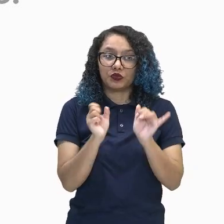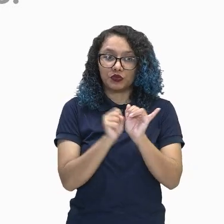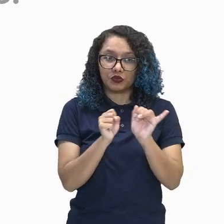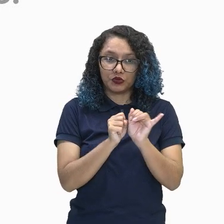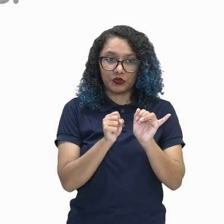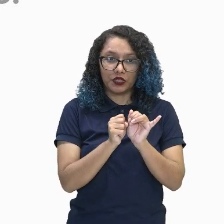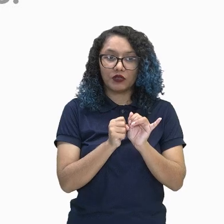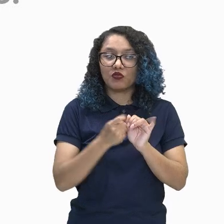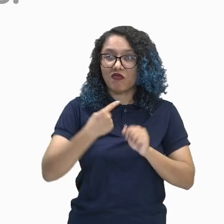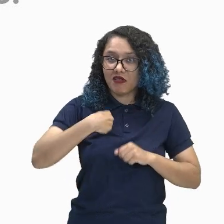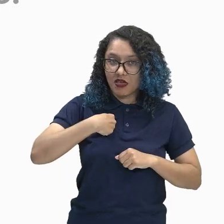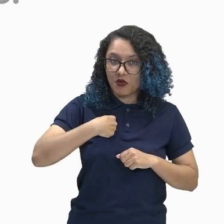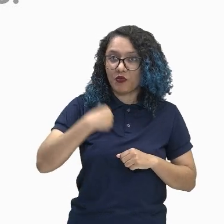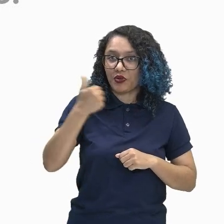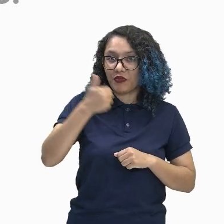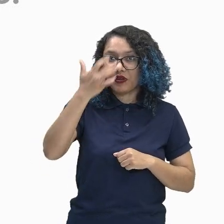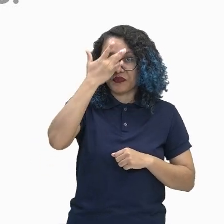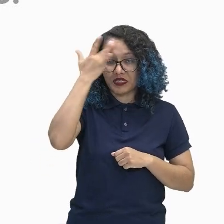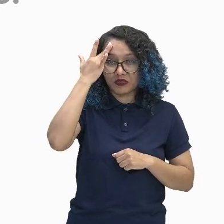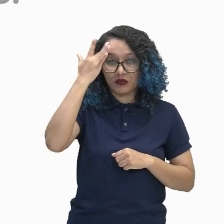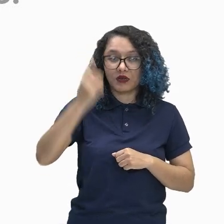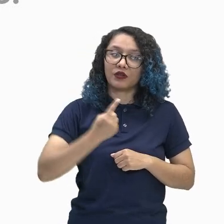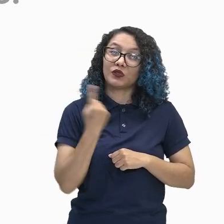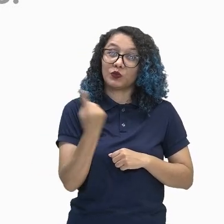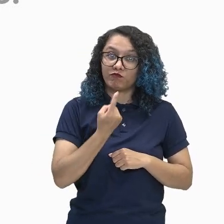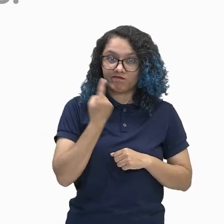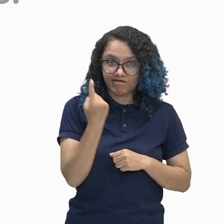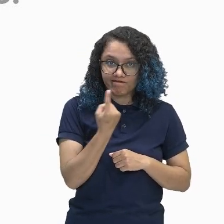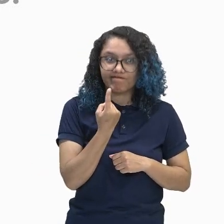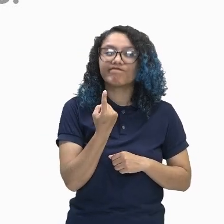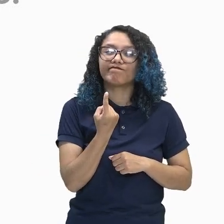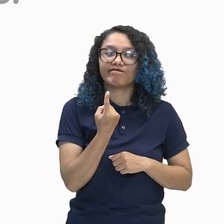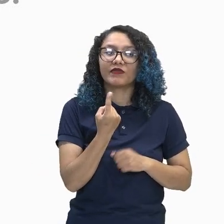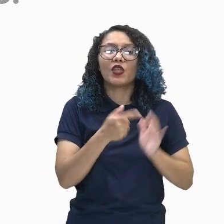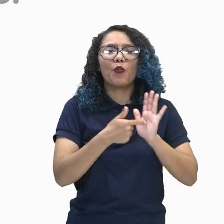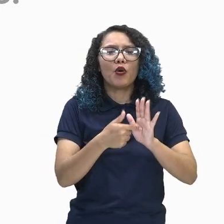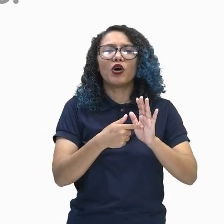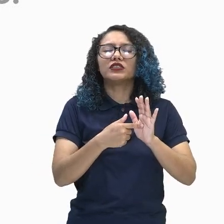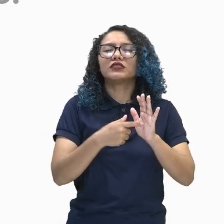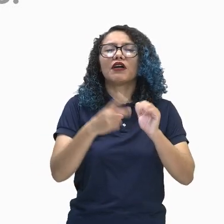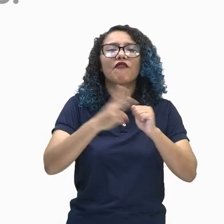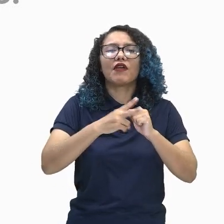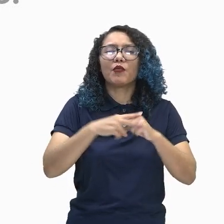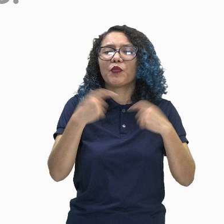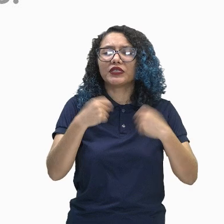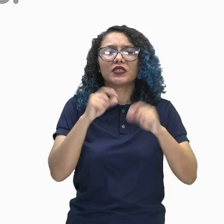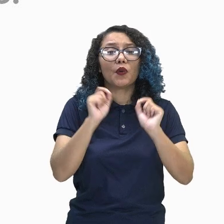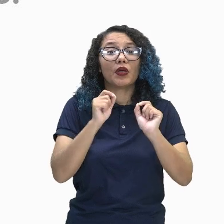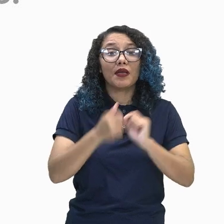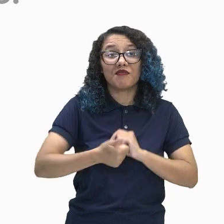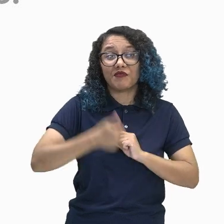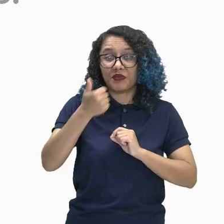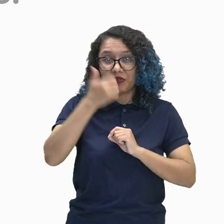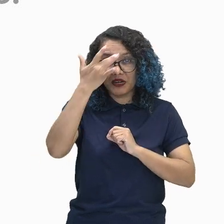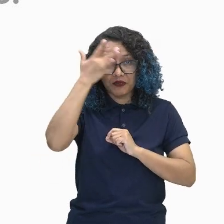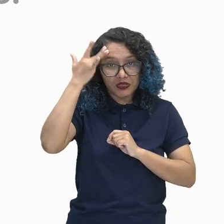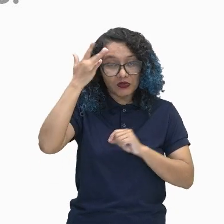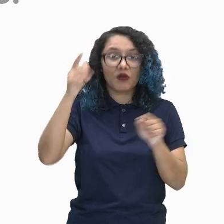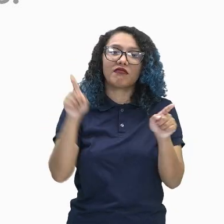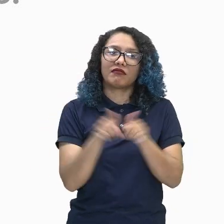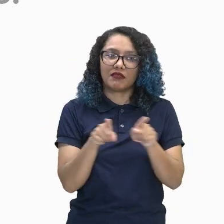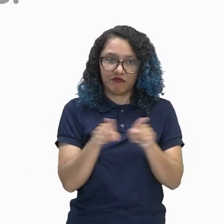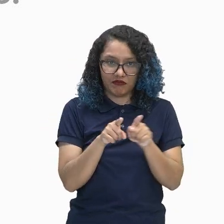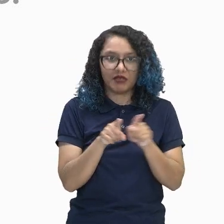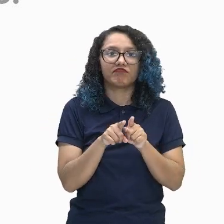primeira pessoa do singular, e isso vai mostrar para a gente que o nosso verbo tem que ficar na primeira pessoa do